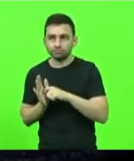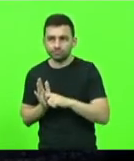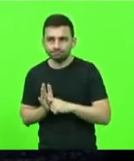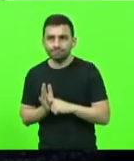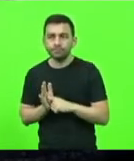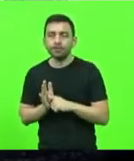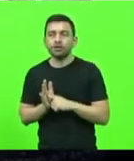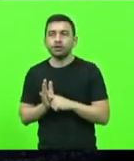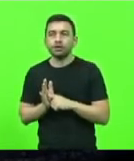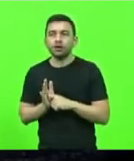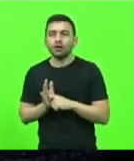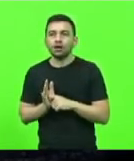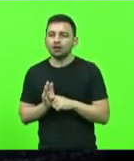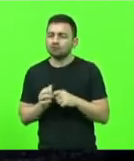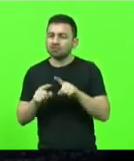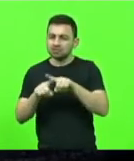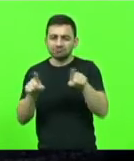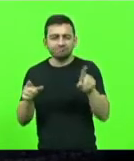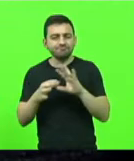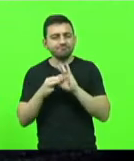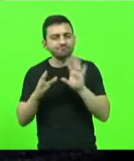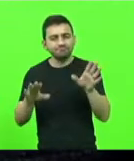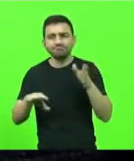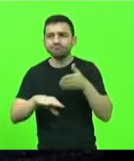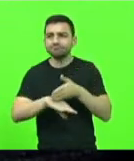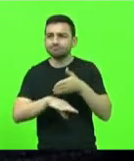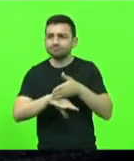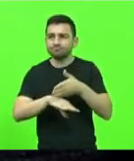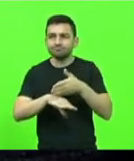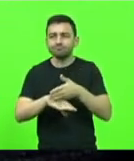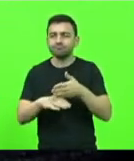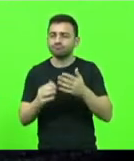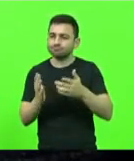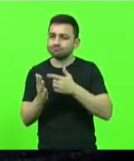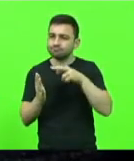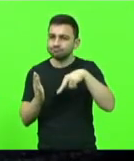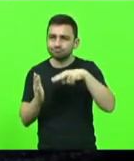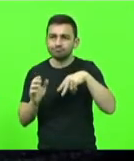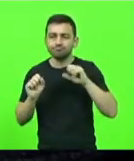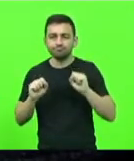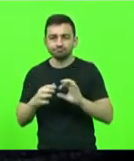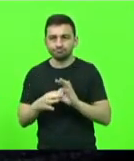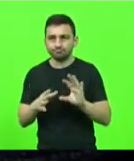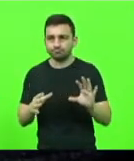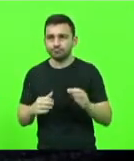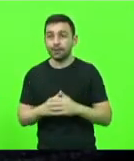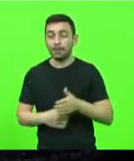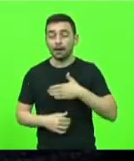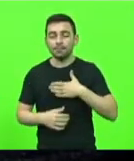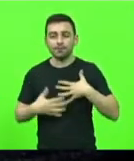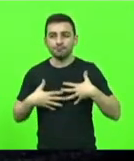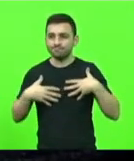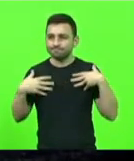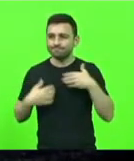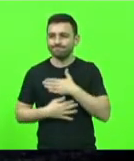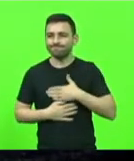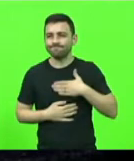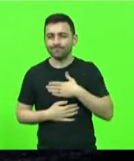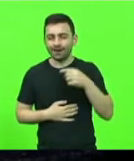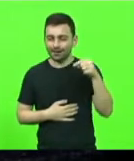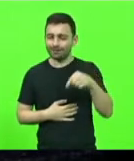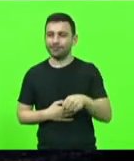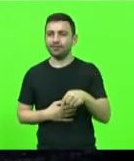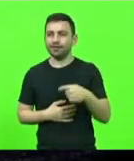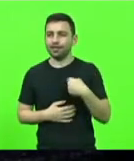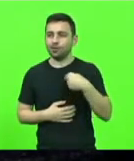maior para que tenham acesso aos exemplos que eu comentei aqui para mim é uma honra estar aqui eu que sou